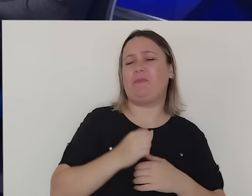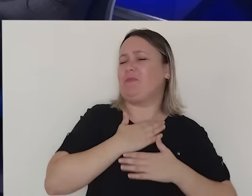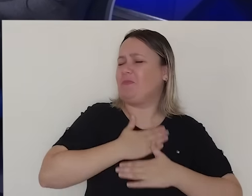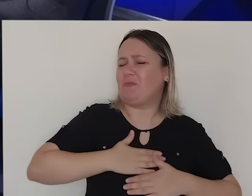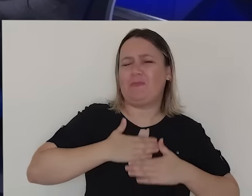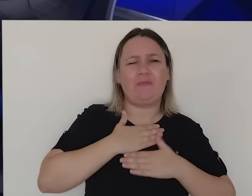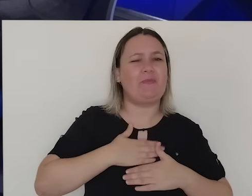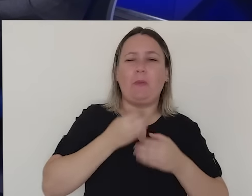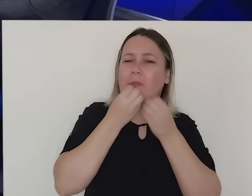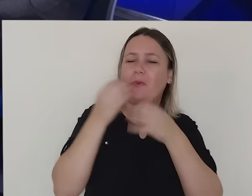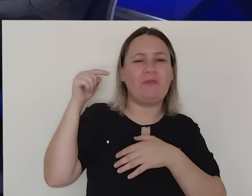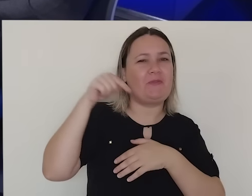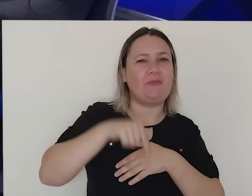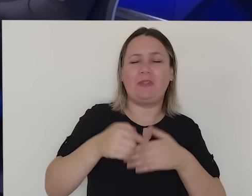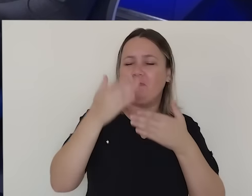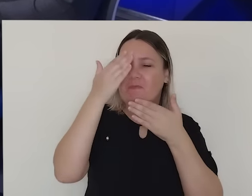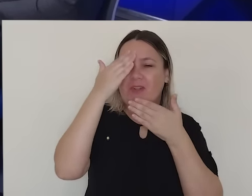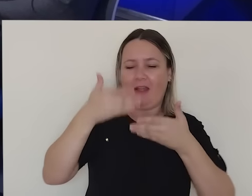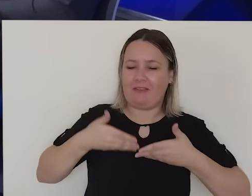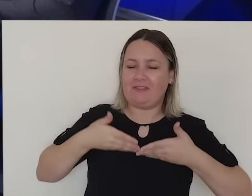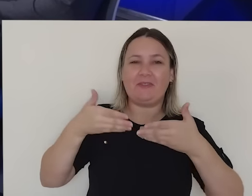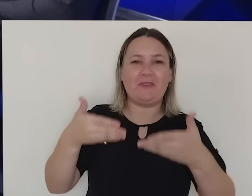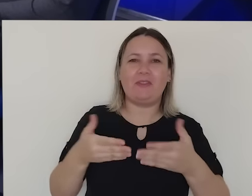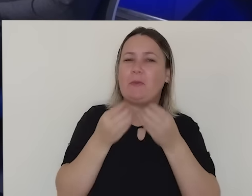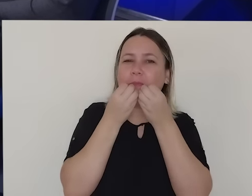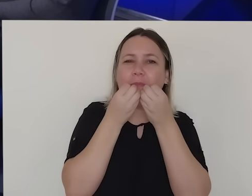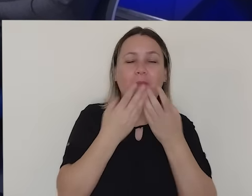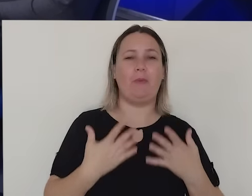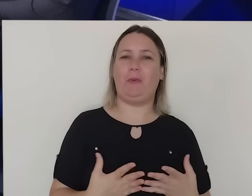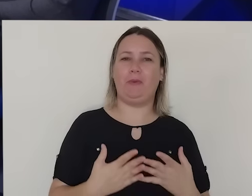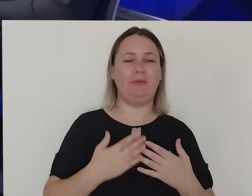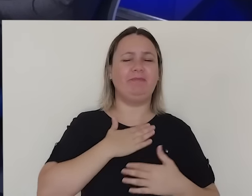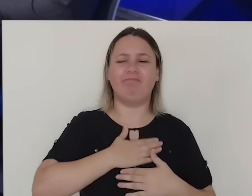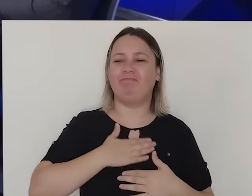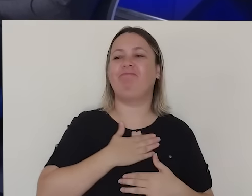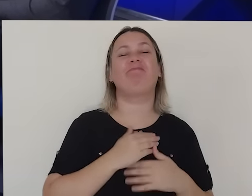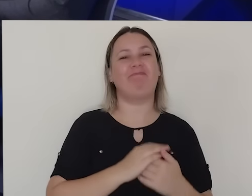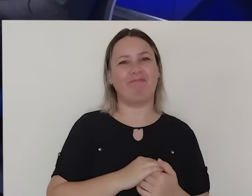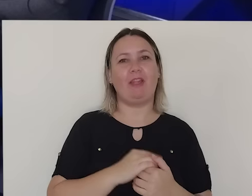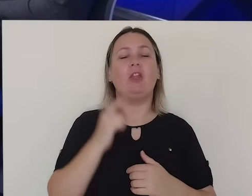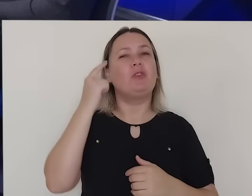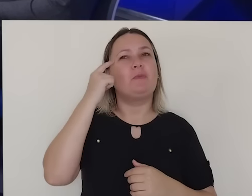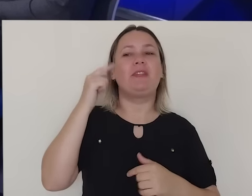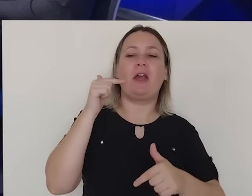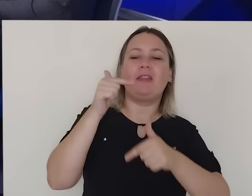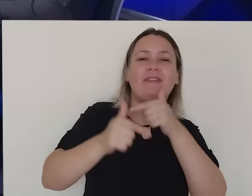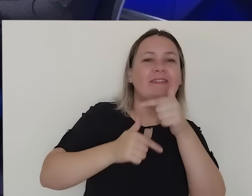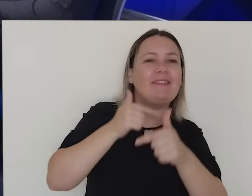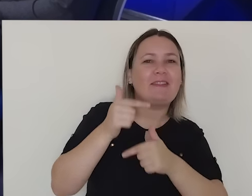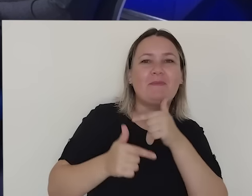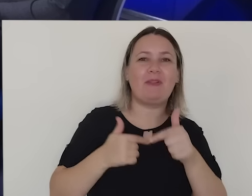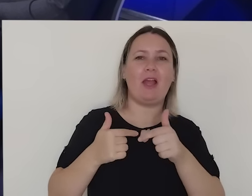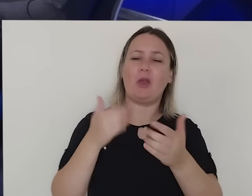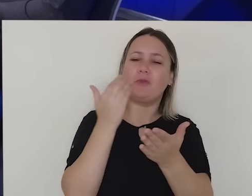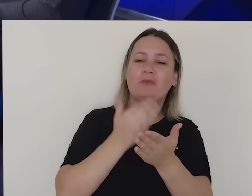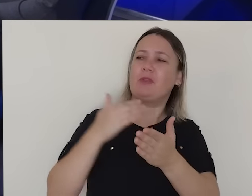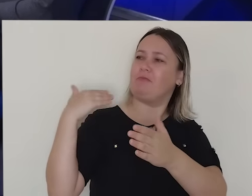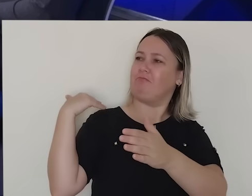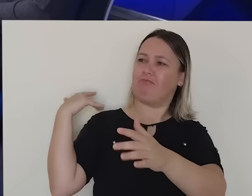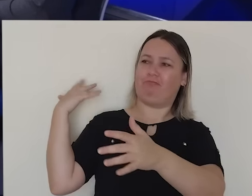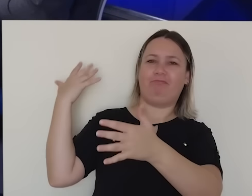obrigada pelo convite é sempre uma grande oportunidade de trabalhar toda a cadeia quando a gente se integra